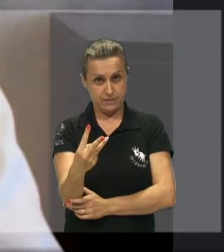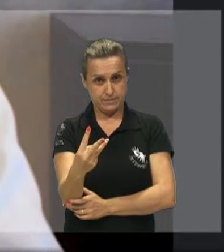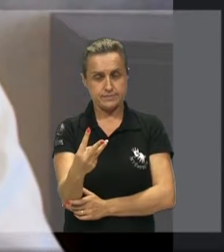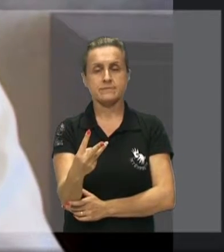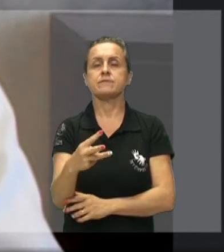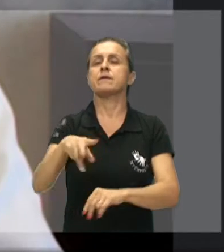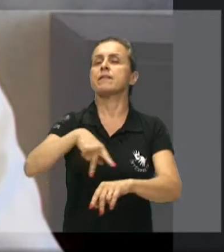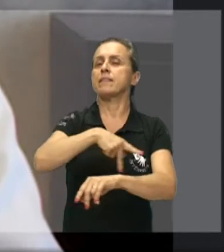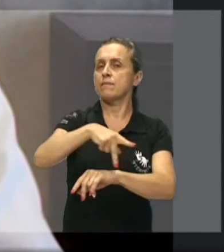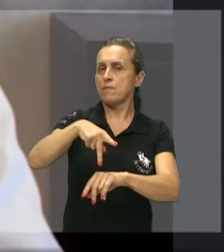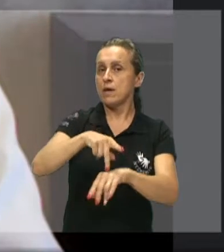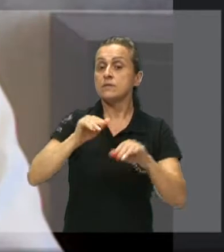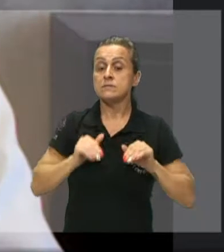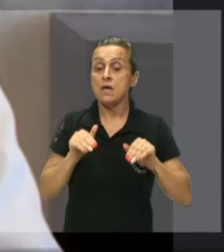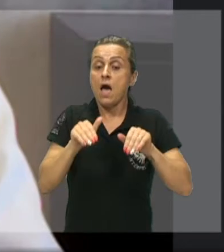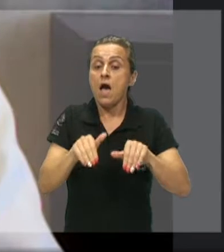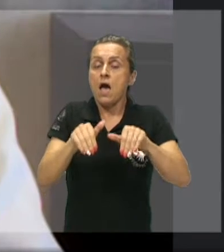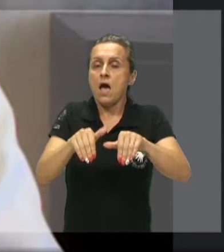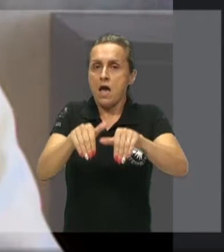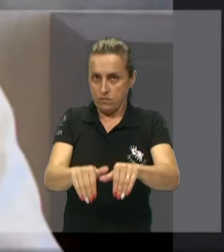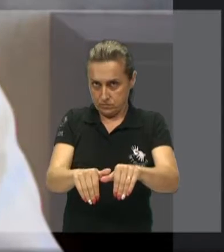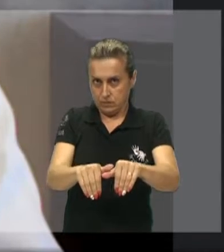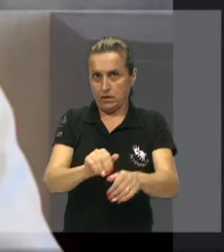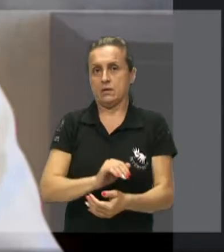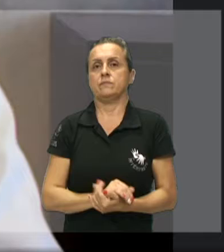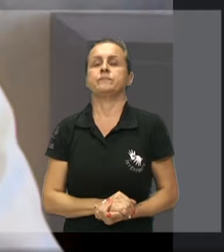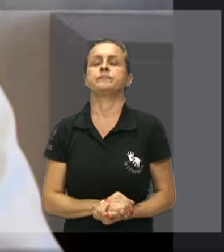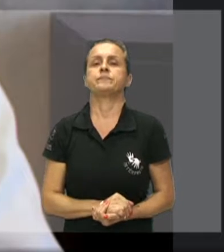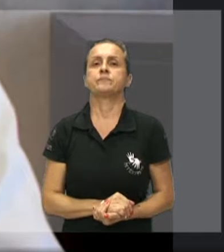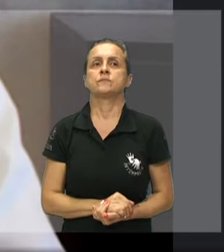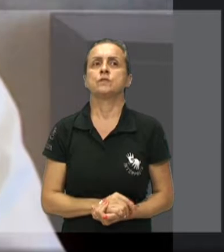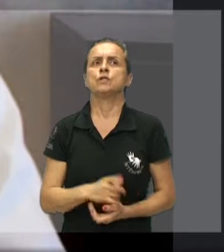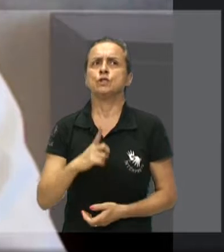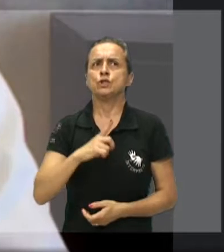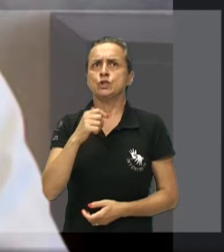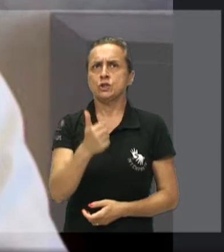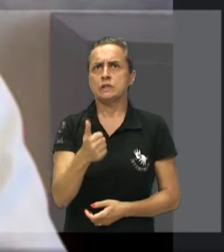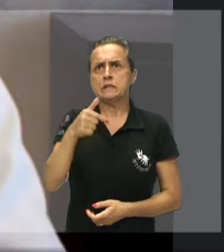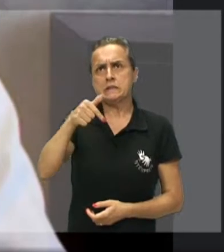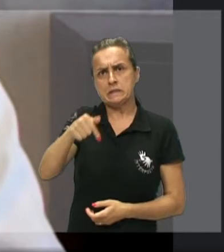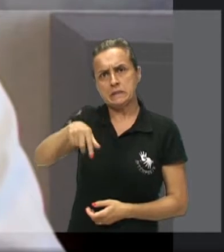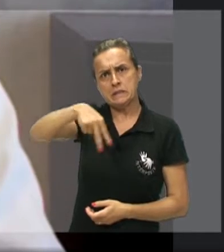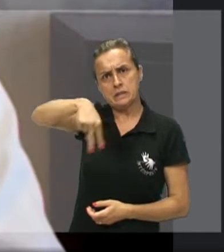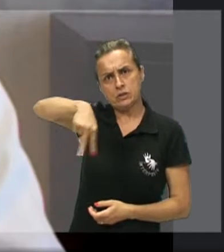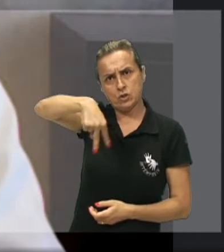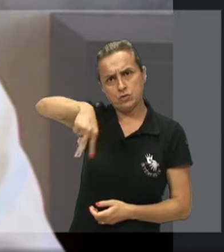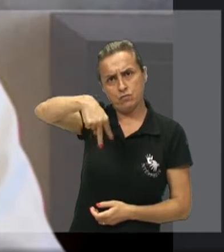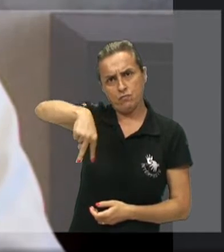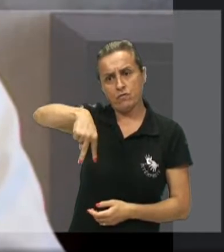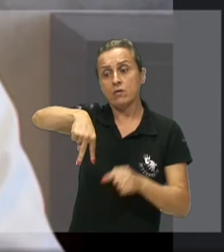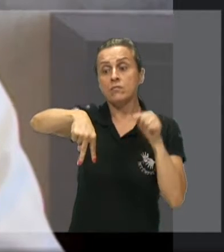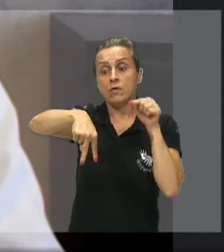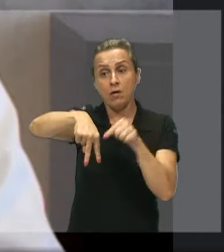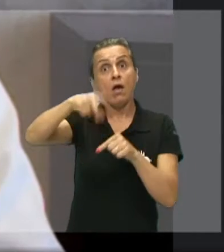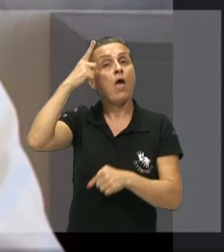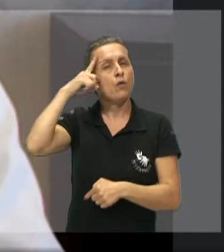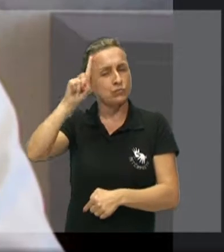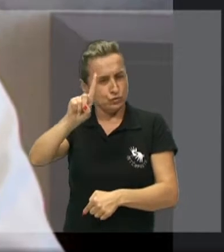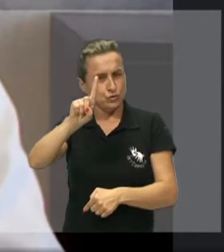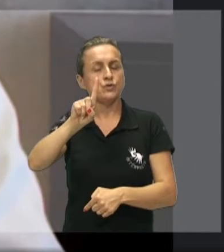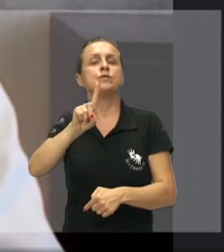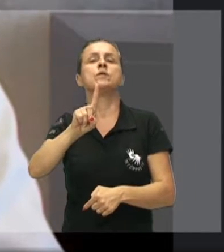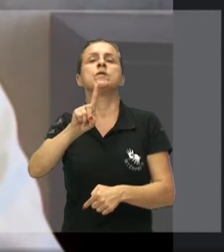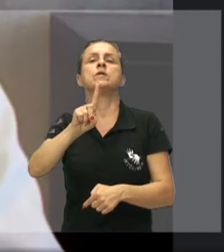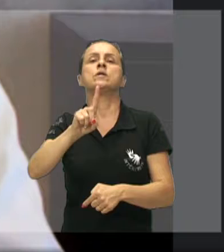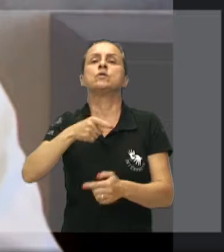Então, existia já a data de 17 de novembro, que seria a data de combate ao câncer de